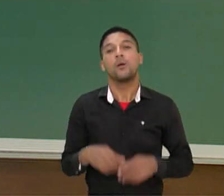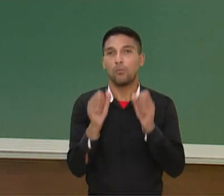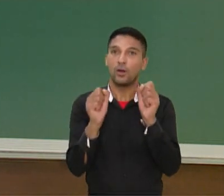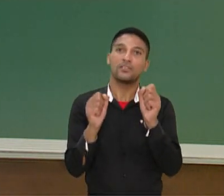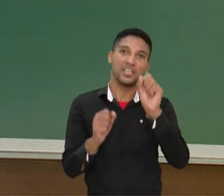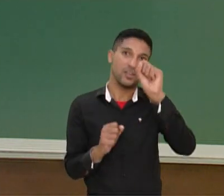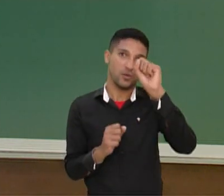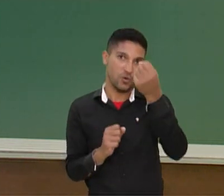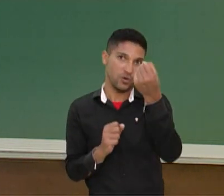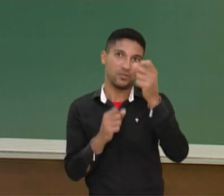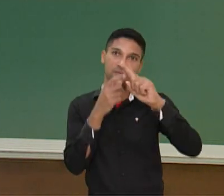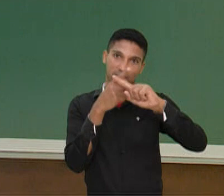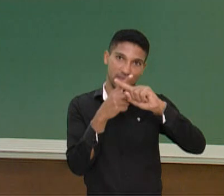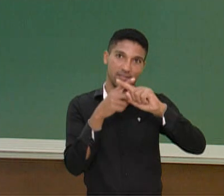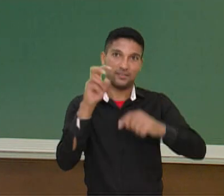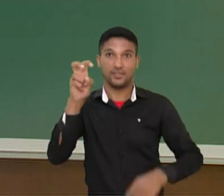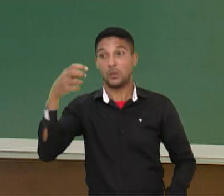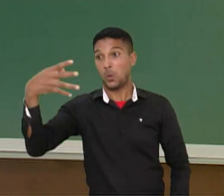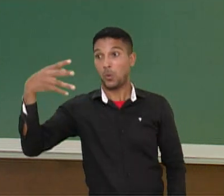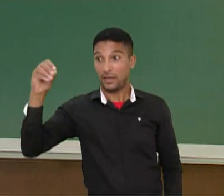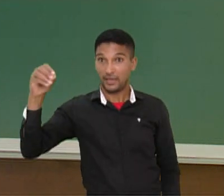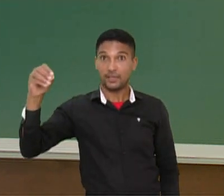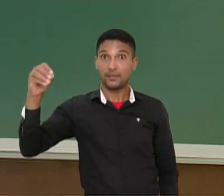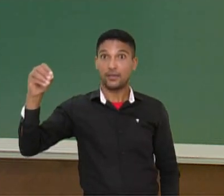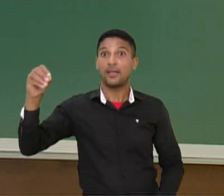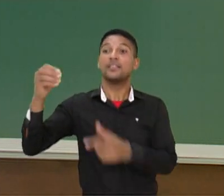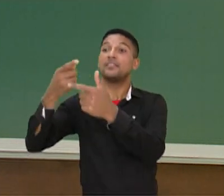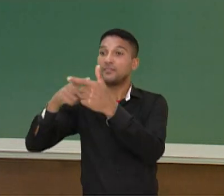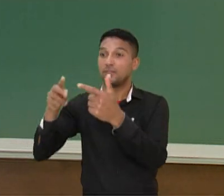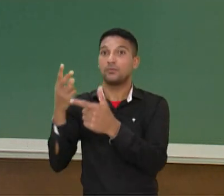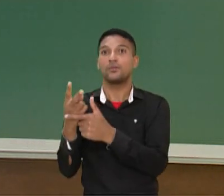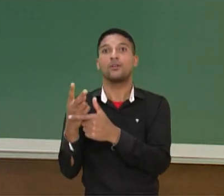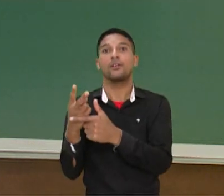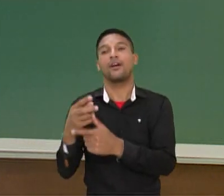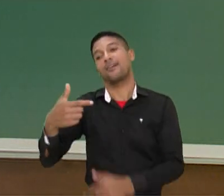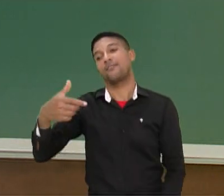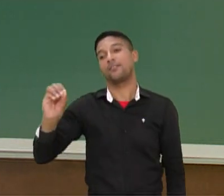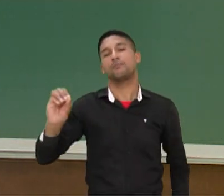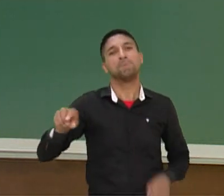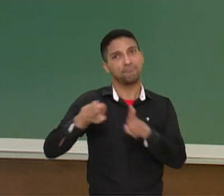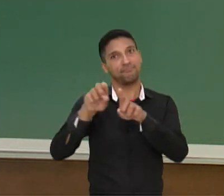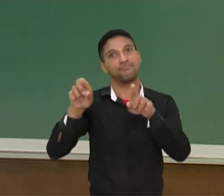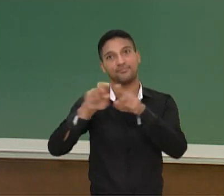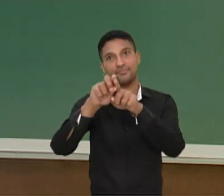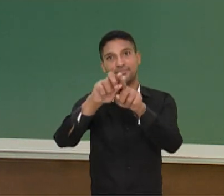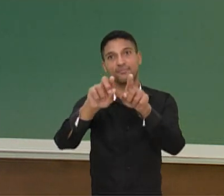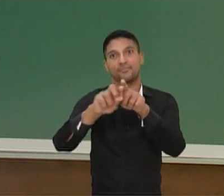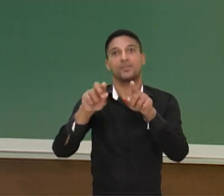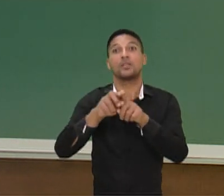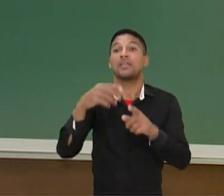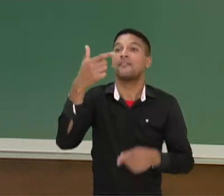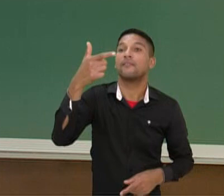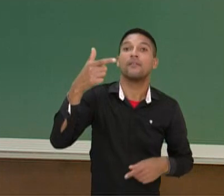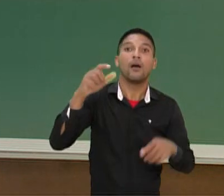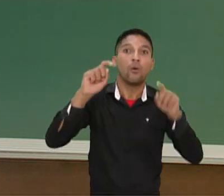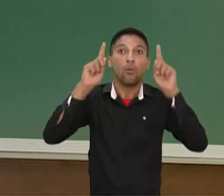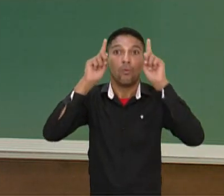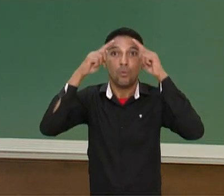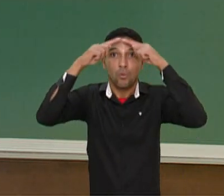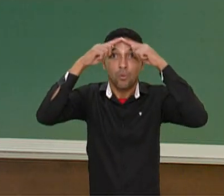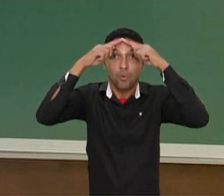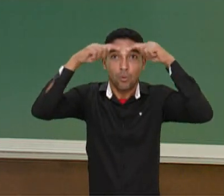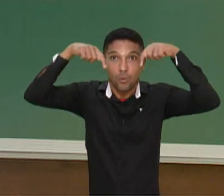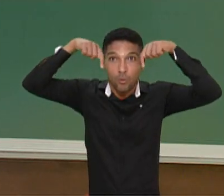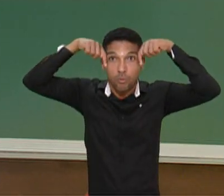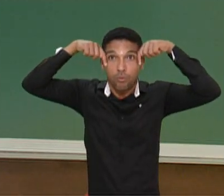pode fazer. 8 vezes 5, 40. Metade de 40, 20. Então, nós temos 20 diagonais dentro do